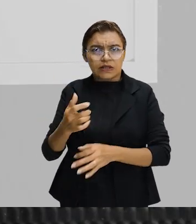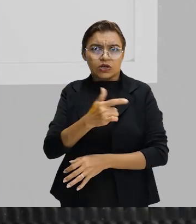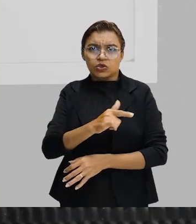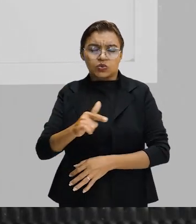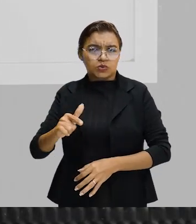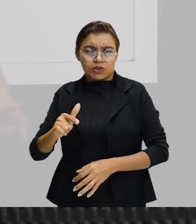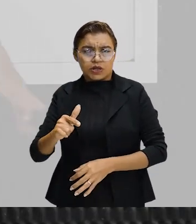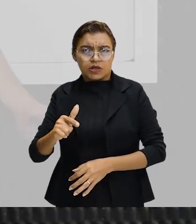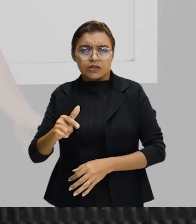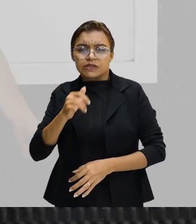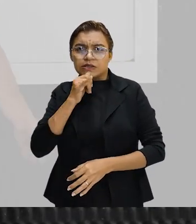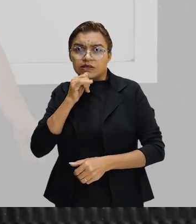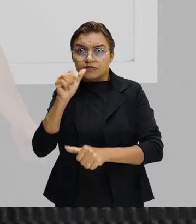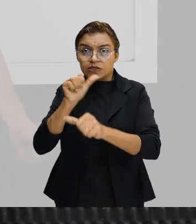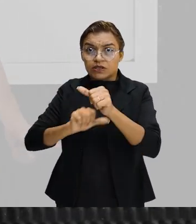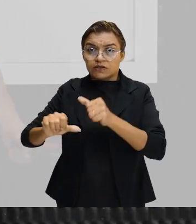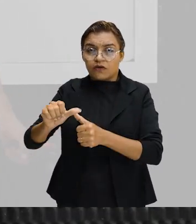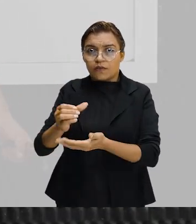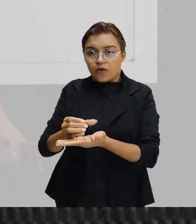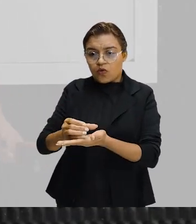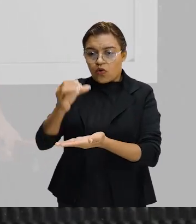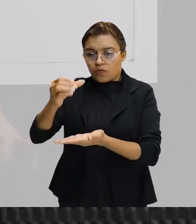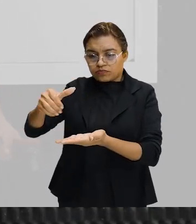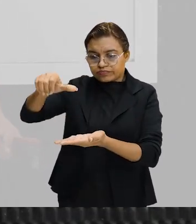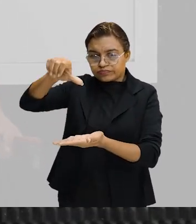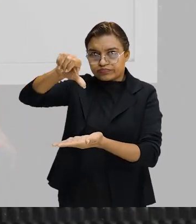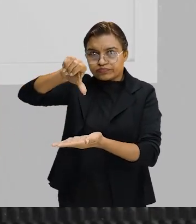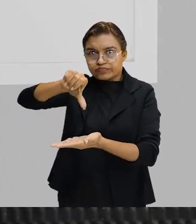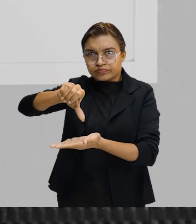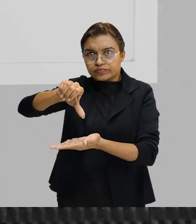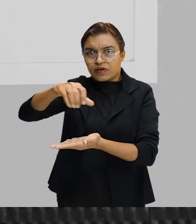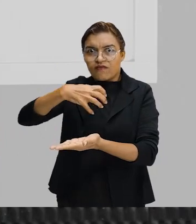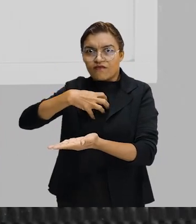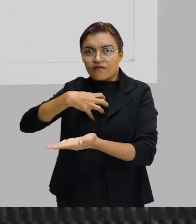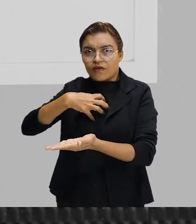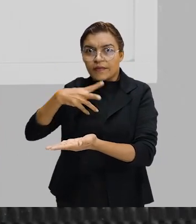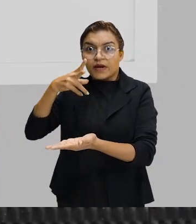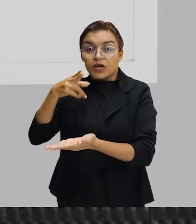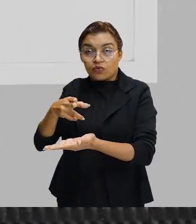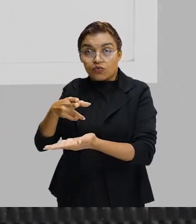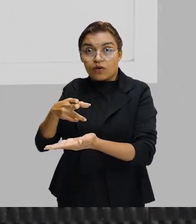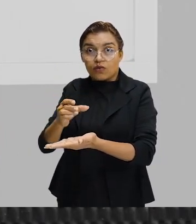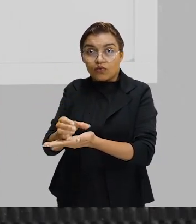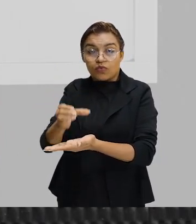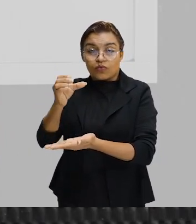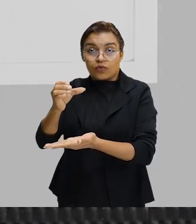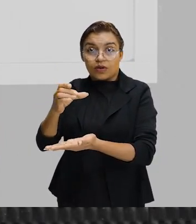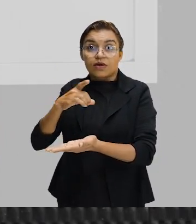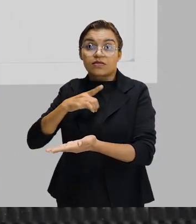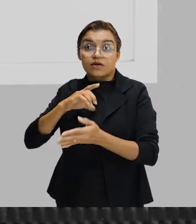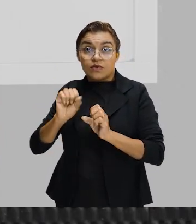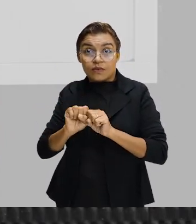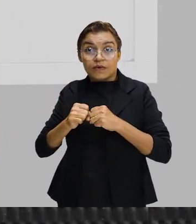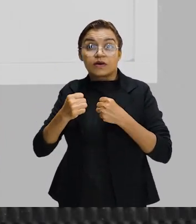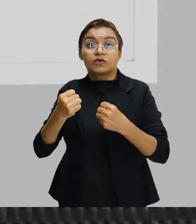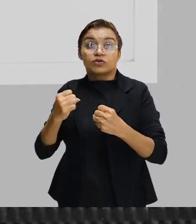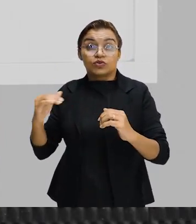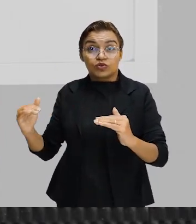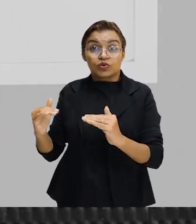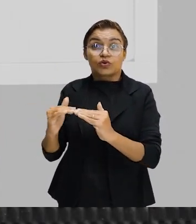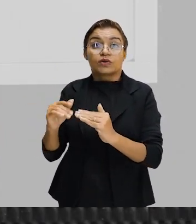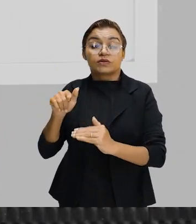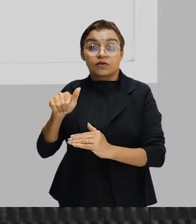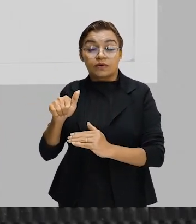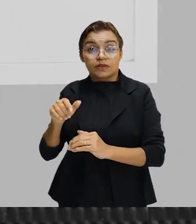forma do recipiente em que ele está contido, tá certo? Ainda existe uma força de coesão entre essas